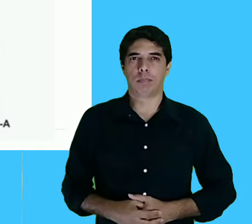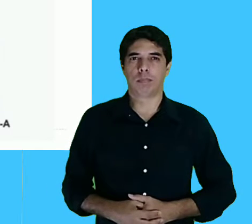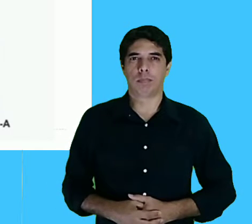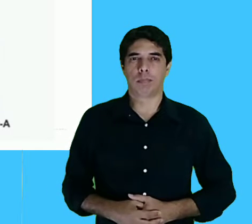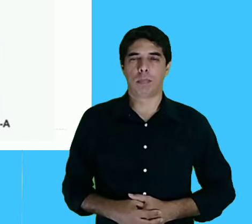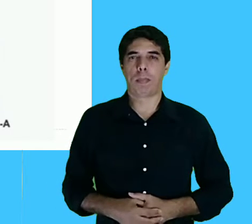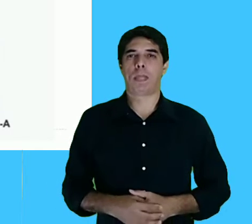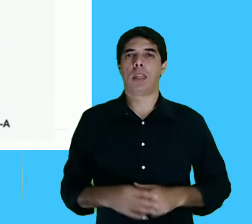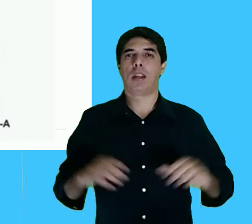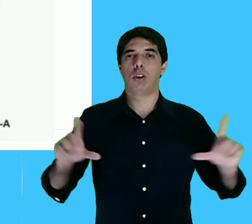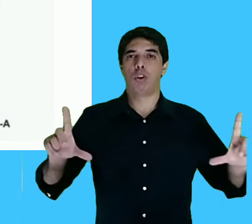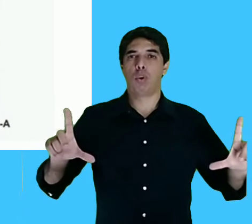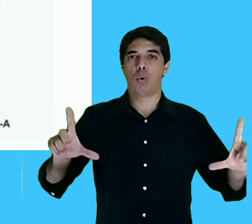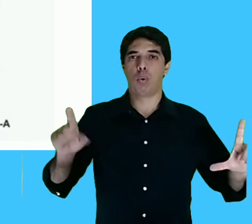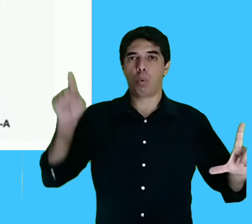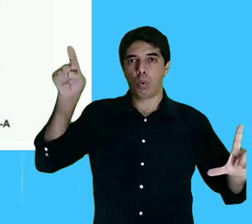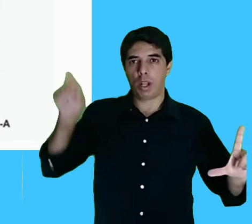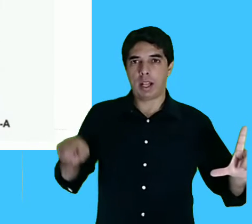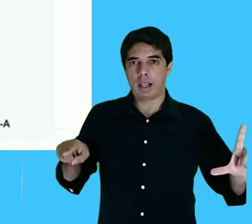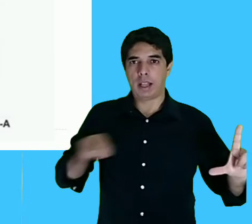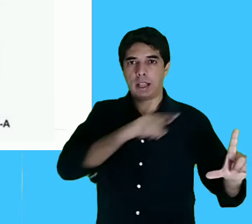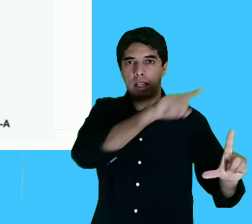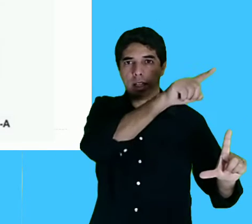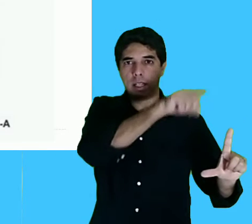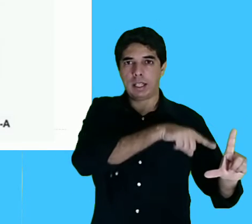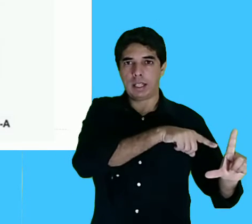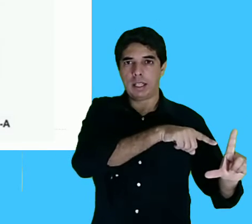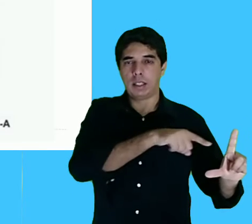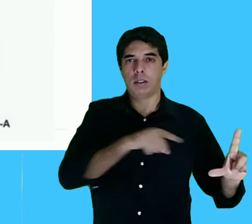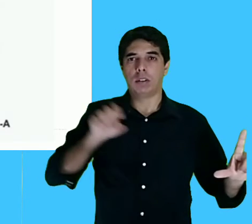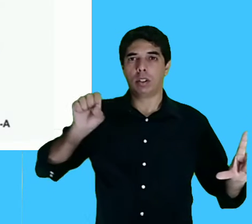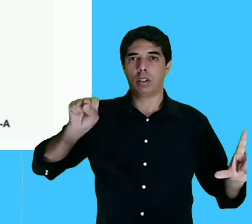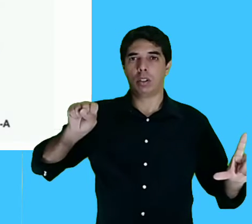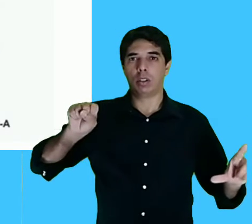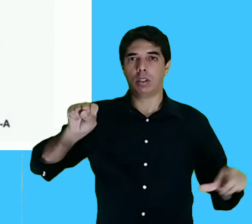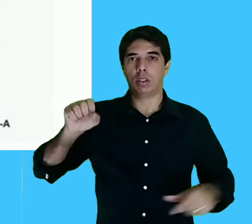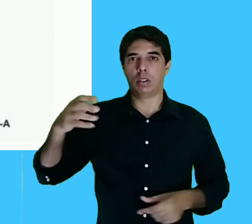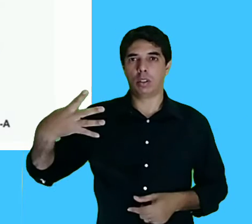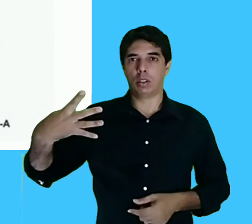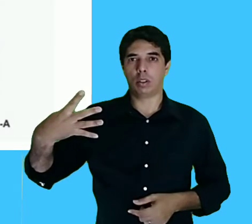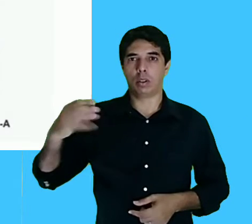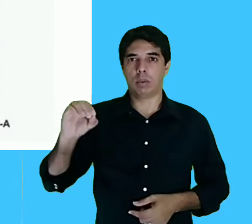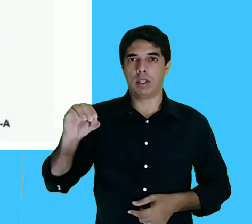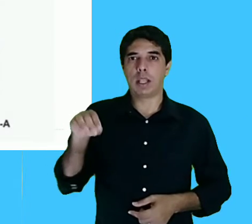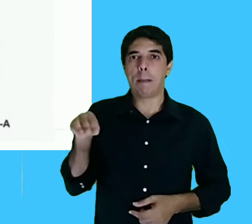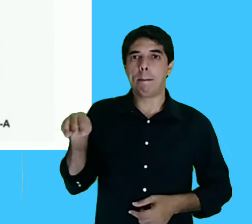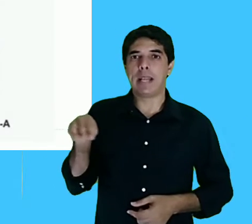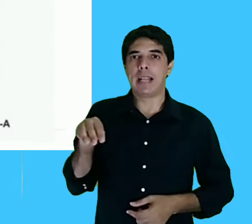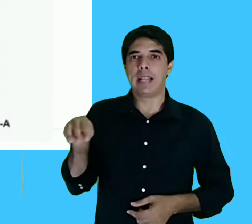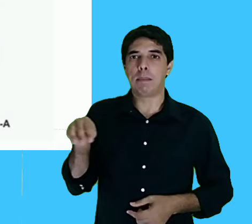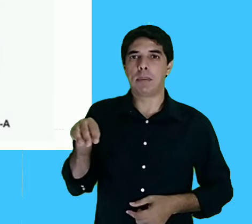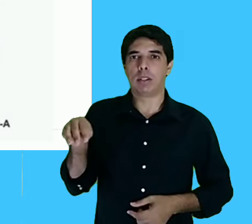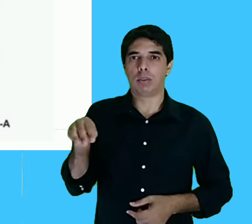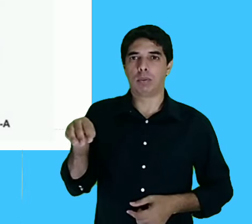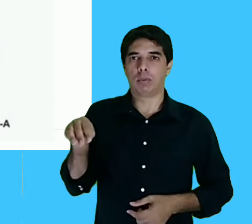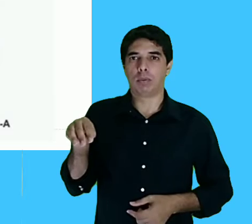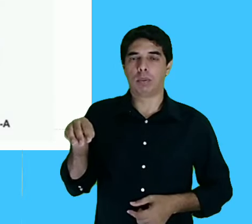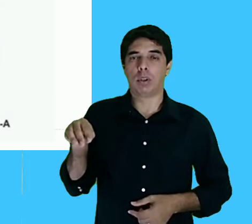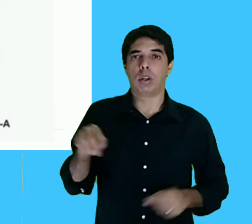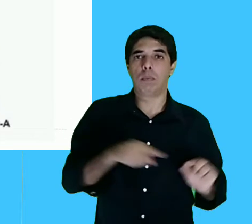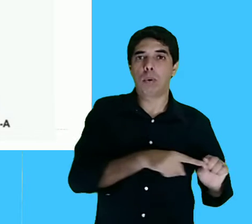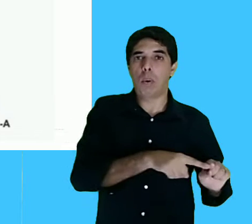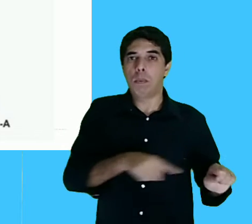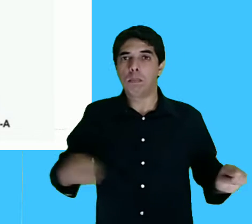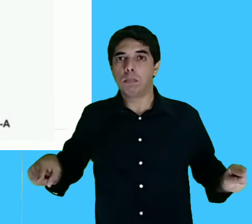Os lados desse retângulo, eles medem 841 milímetros por 1.189